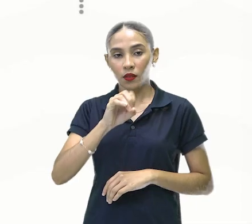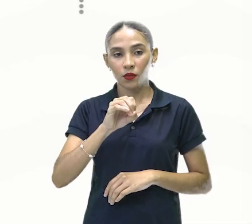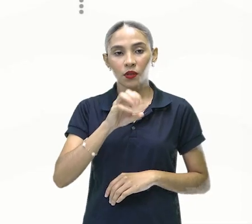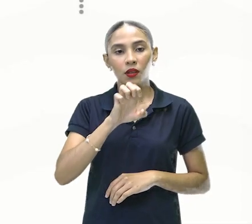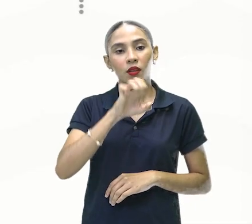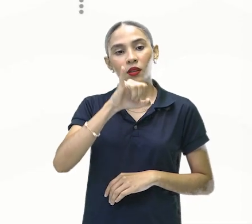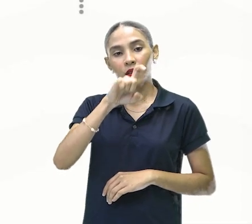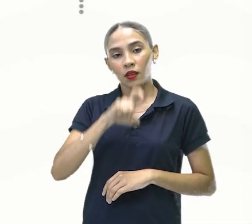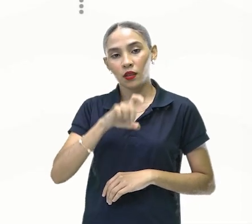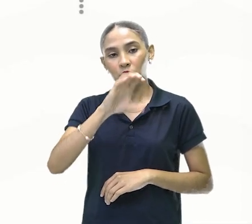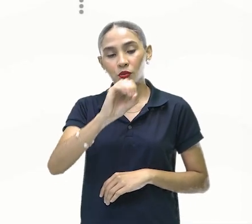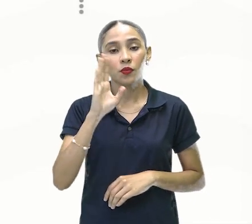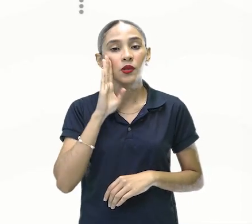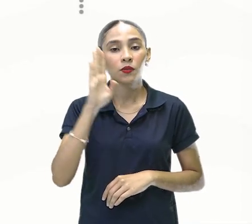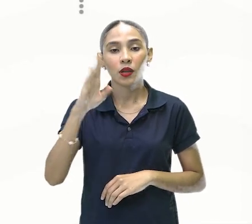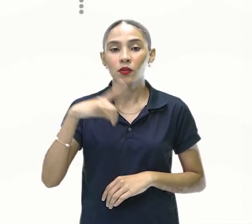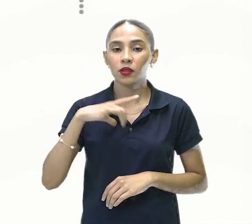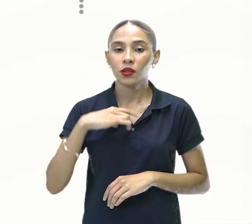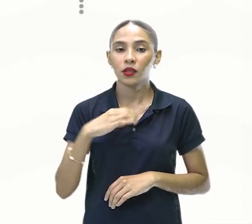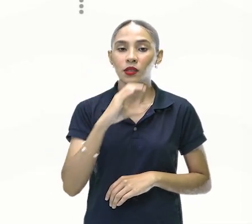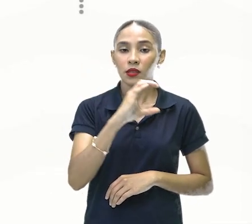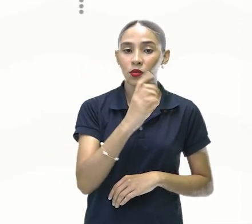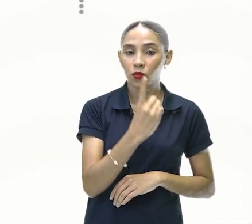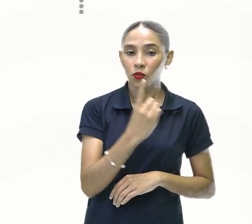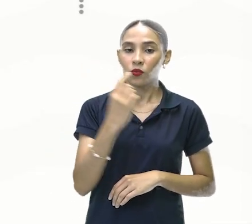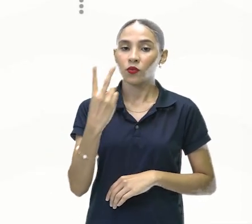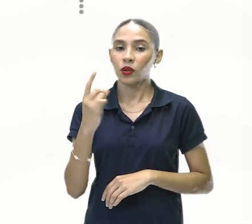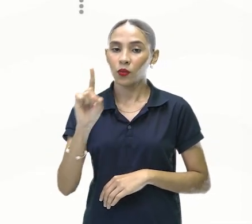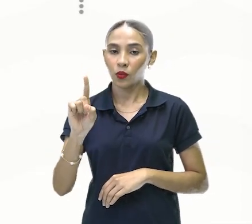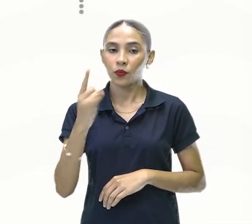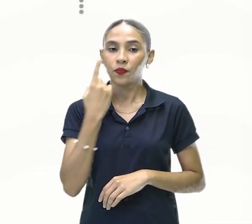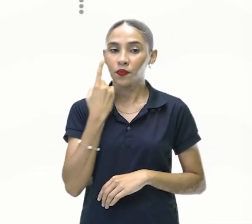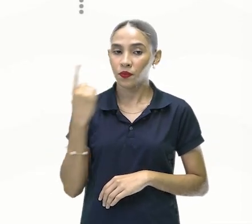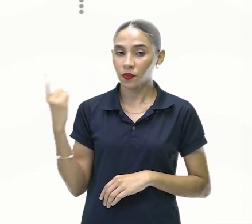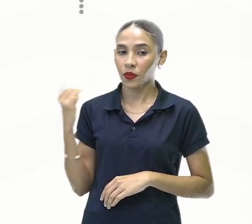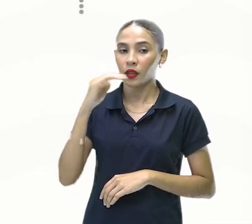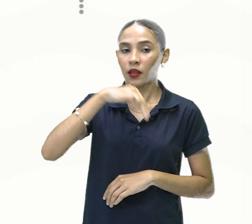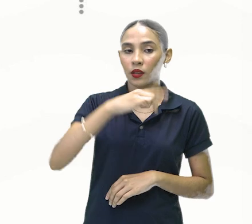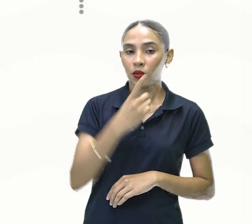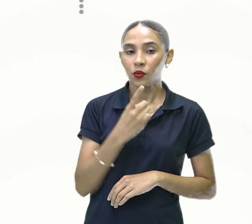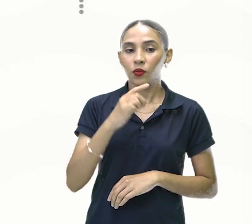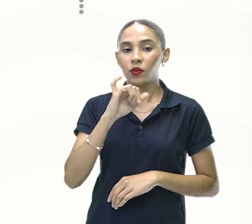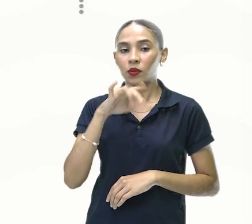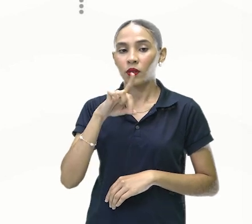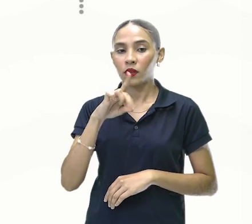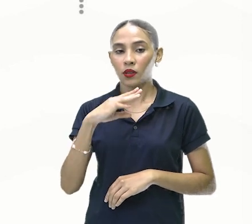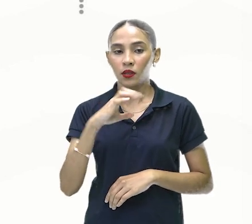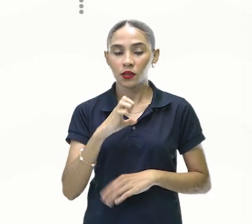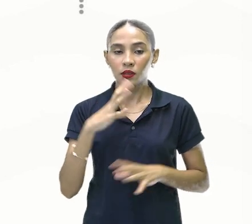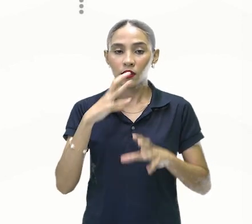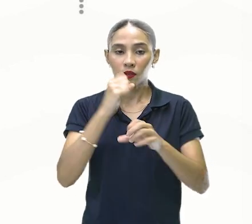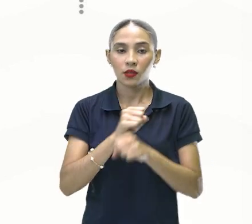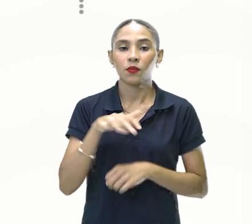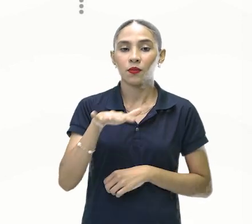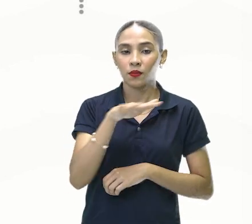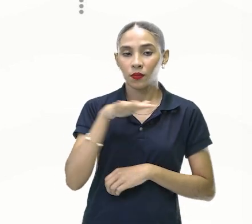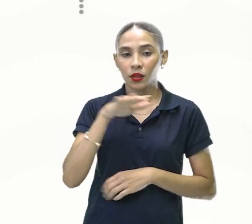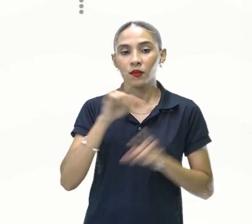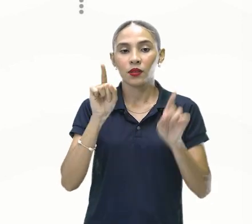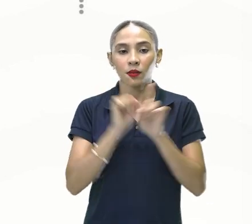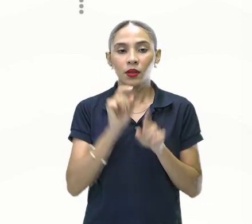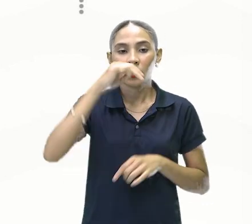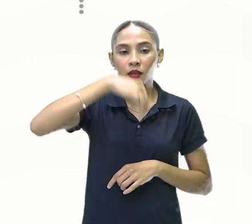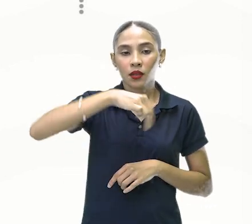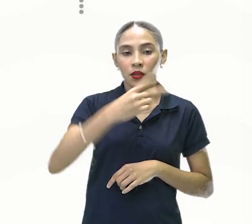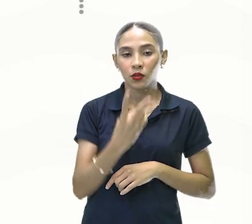Eixo principal, em que estão contidos C1 e V1. O N1, índice de refração do meio, e o N2, índice